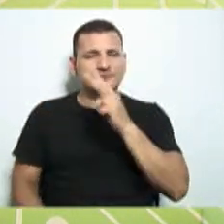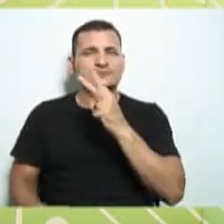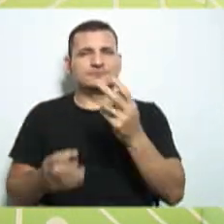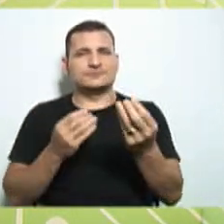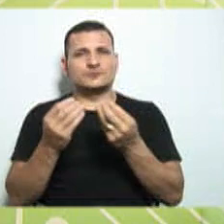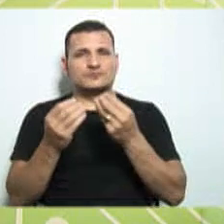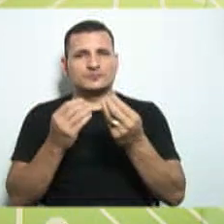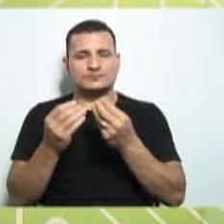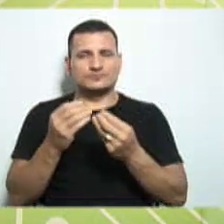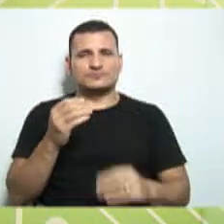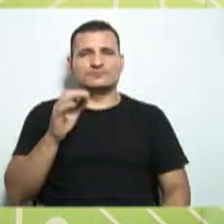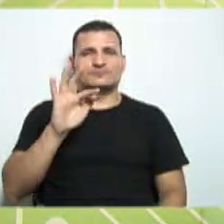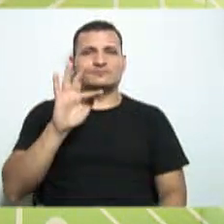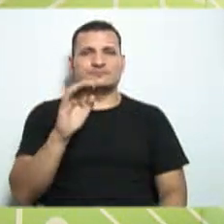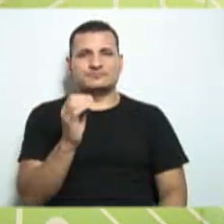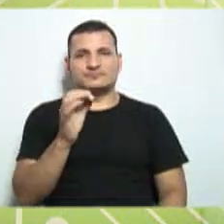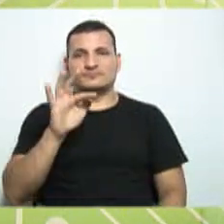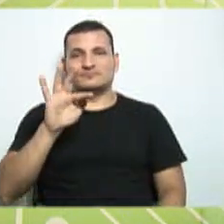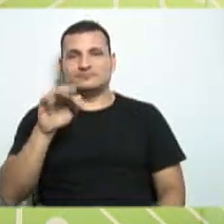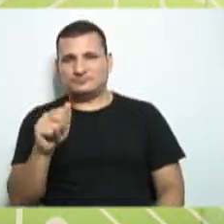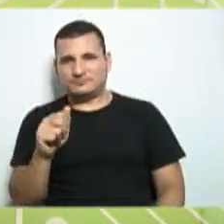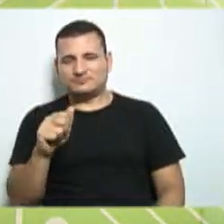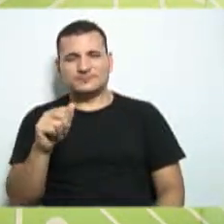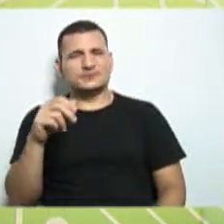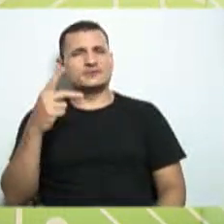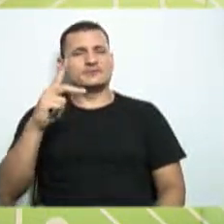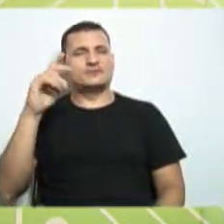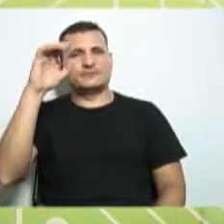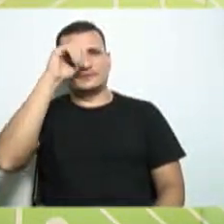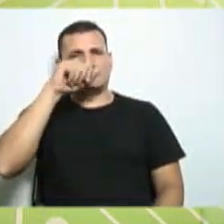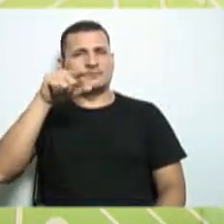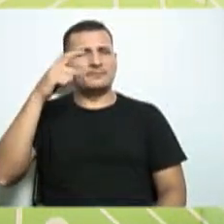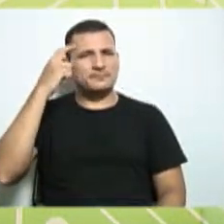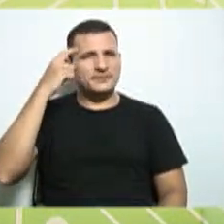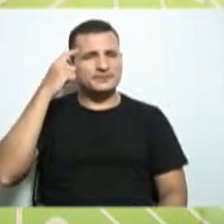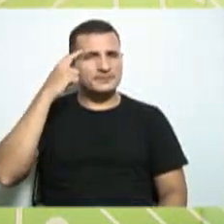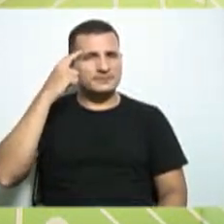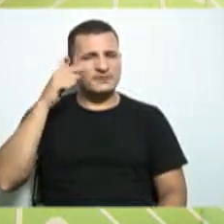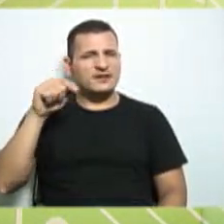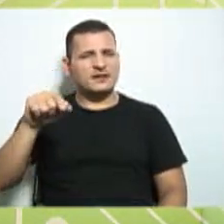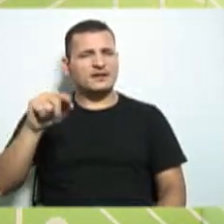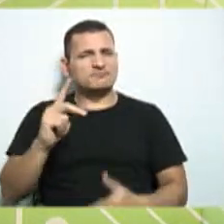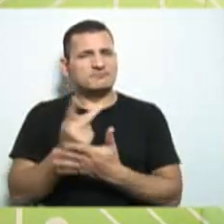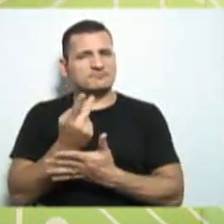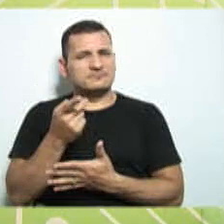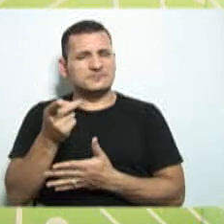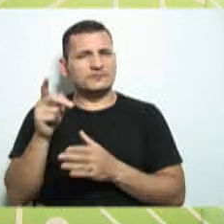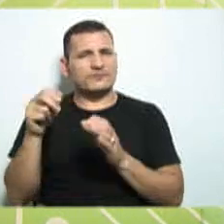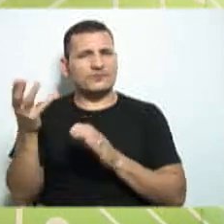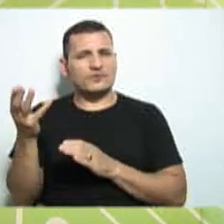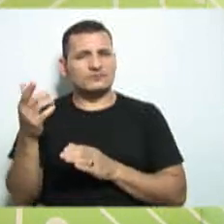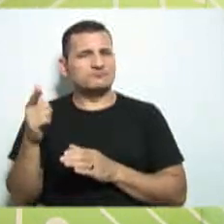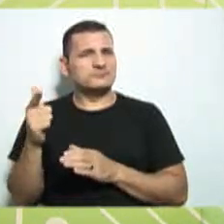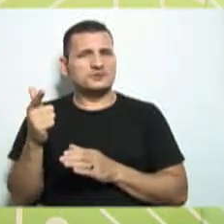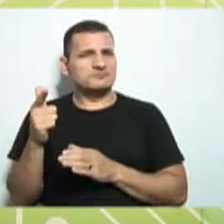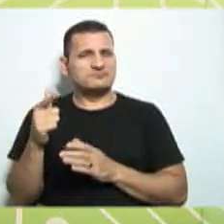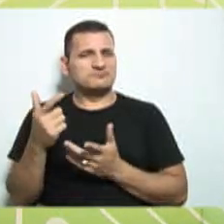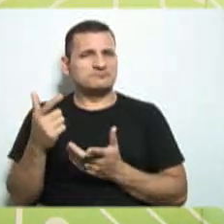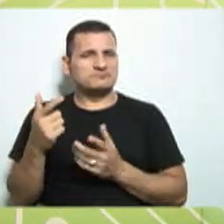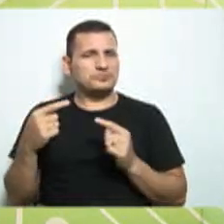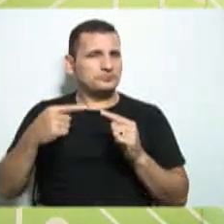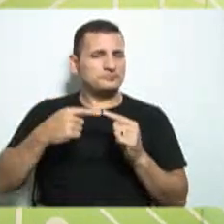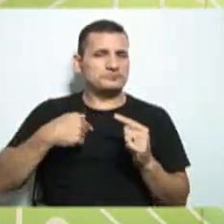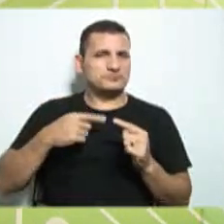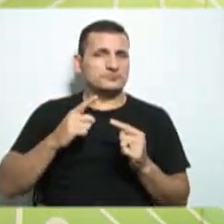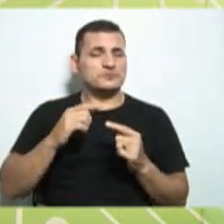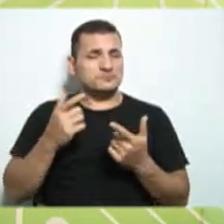ela funciona, né, no teu aprendizado. Você pensa assim, não, esses fatores externos que não estão ligados a mim, é claro que estão.